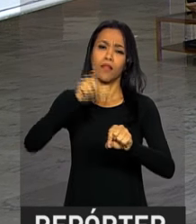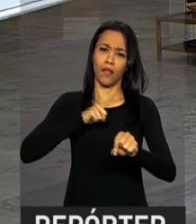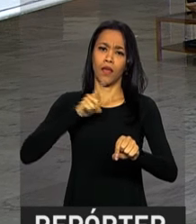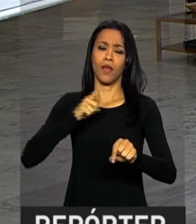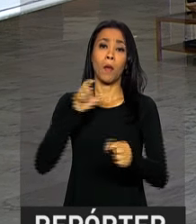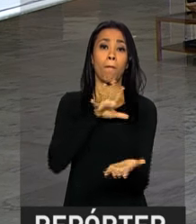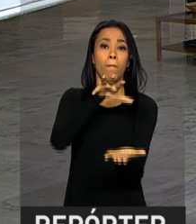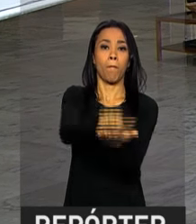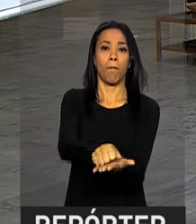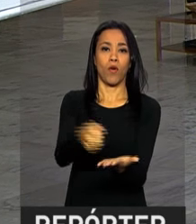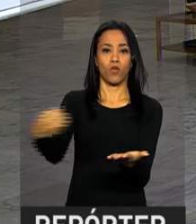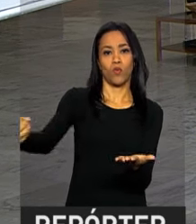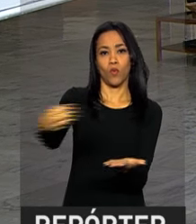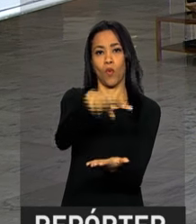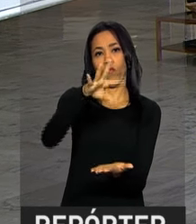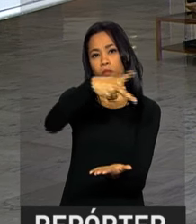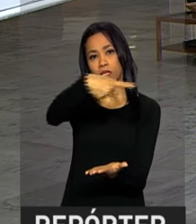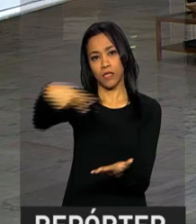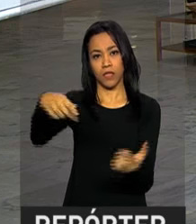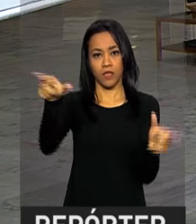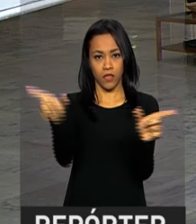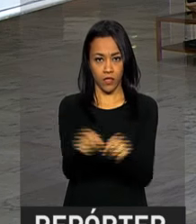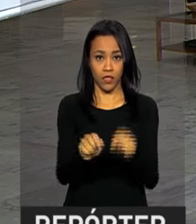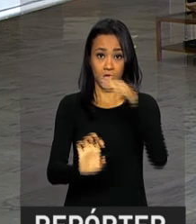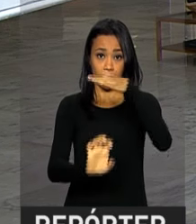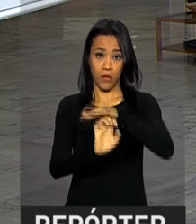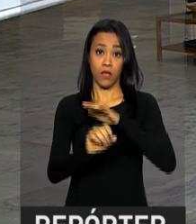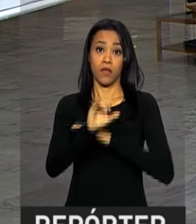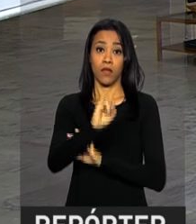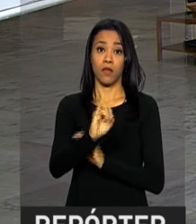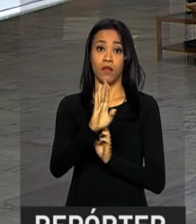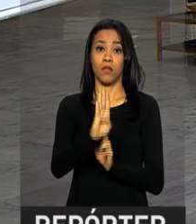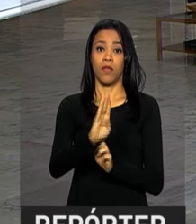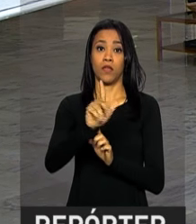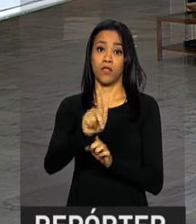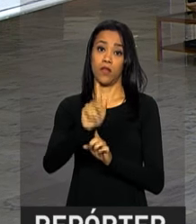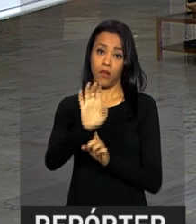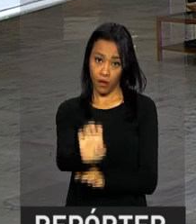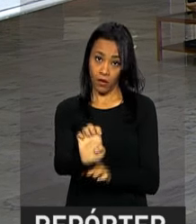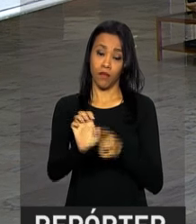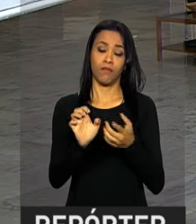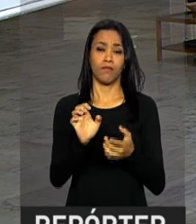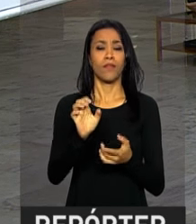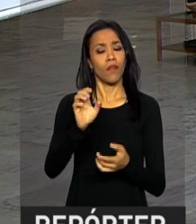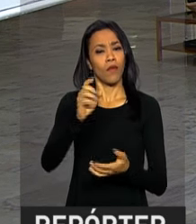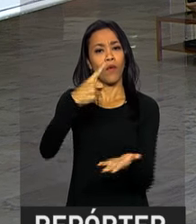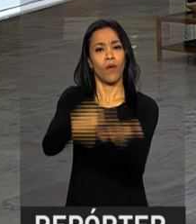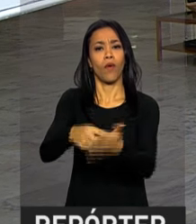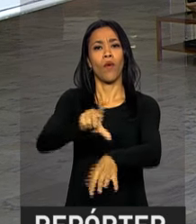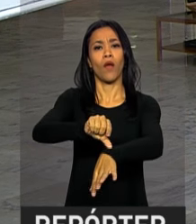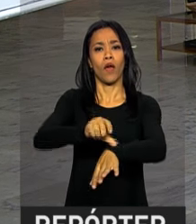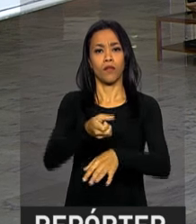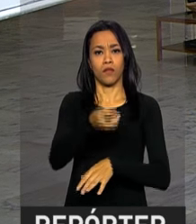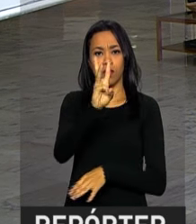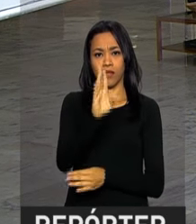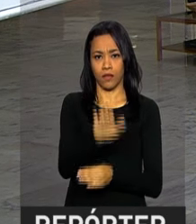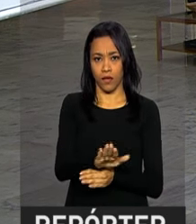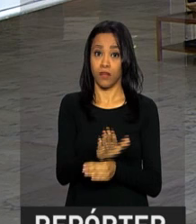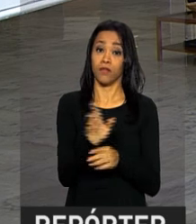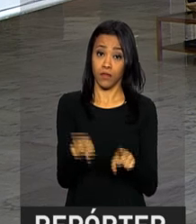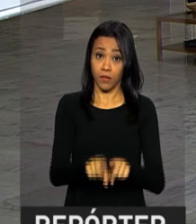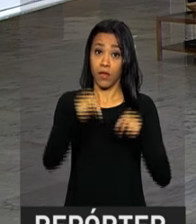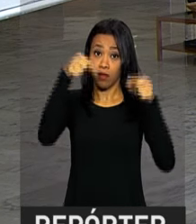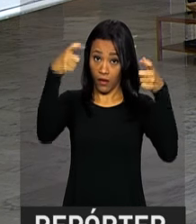posse ao novo presidente do IBGE, Paulo Rabelo de Castro. Essa cerimônia é prevista para as 15h, também aqui